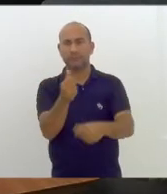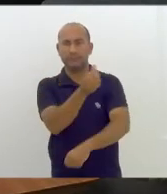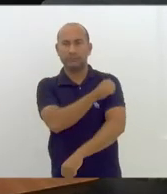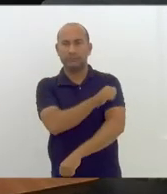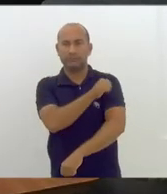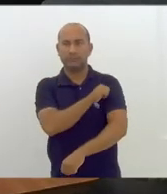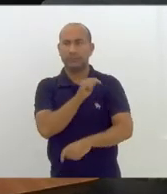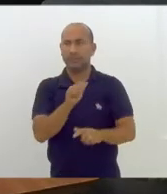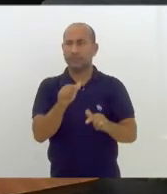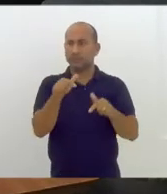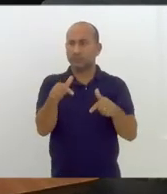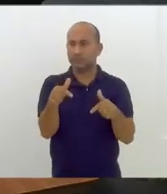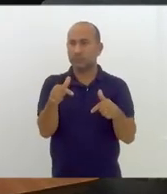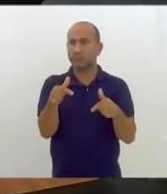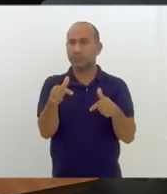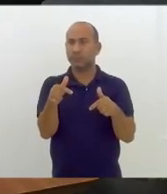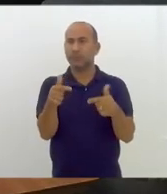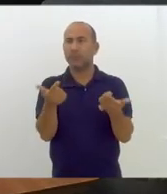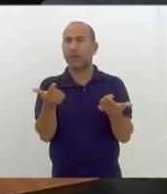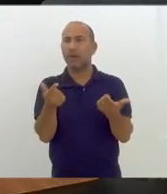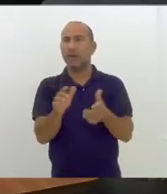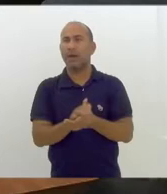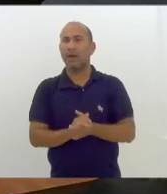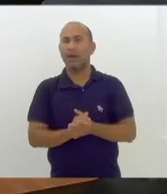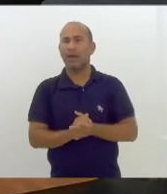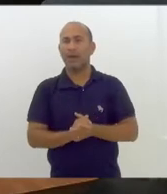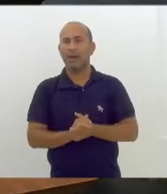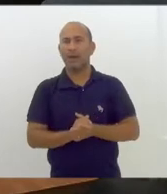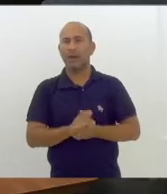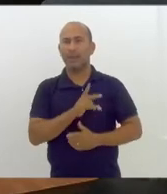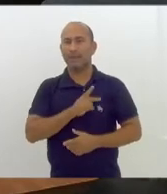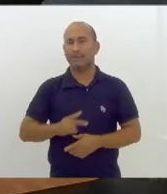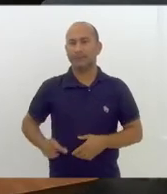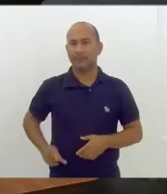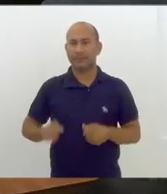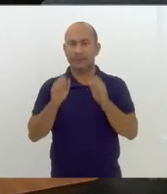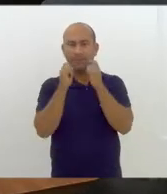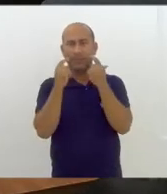neste ato o presidente da Alerj, o deputado André Siciliano.